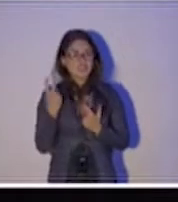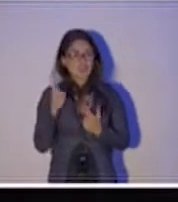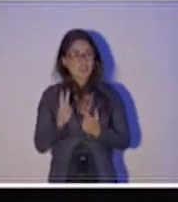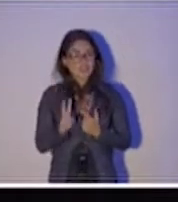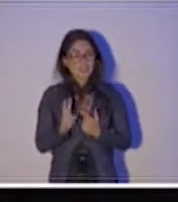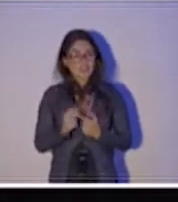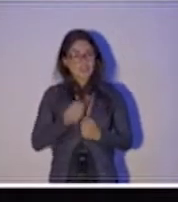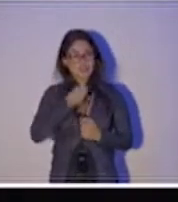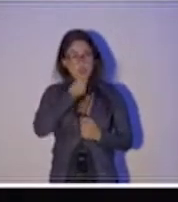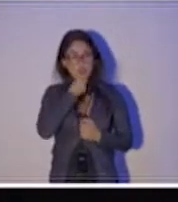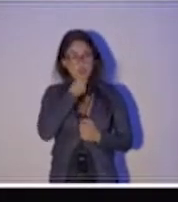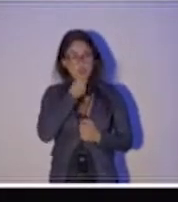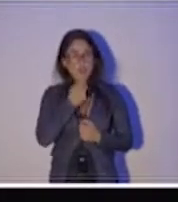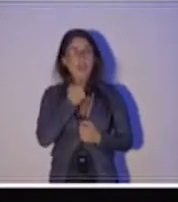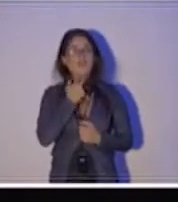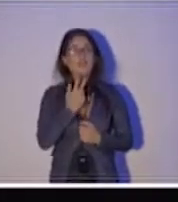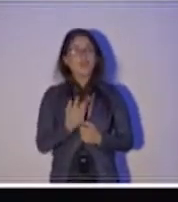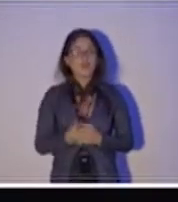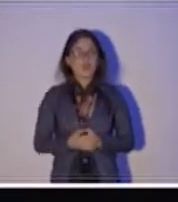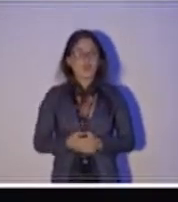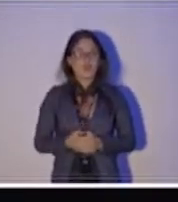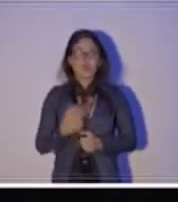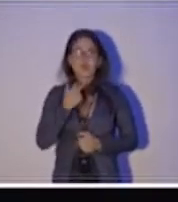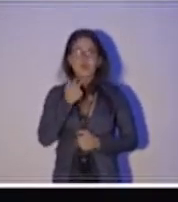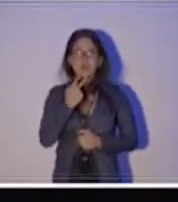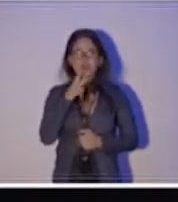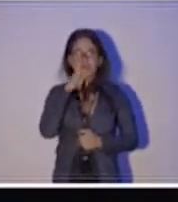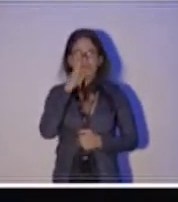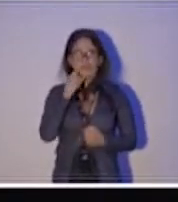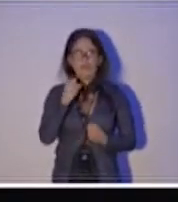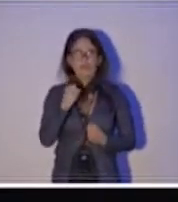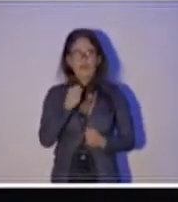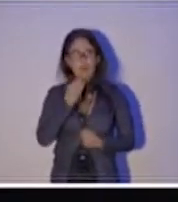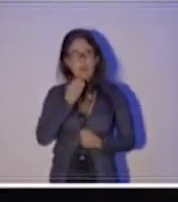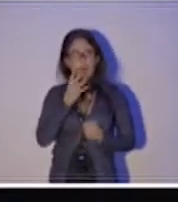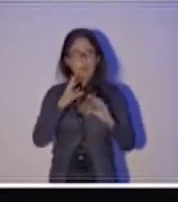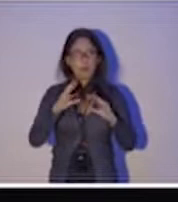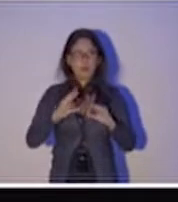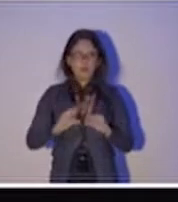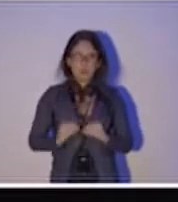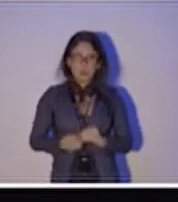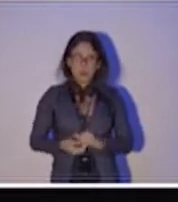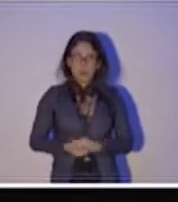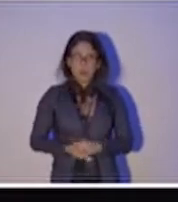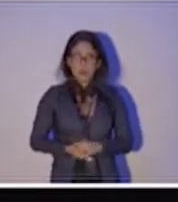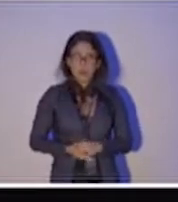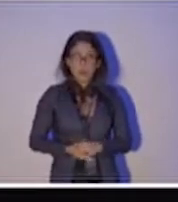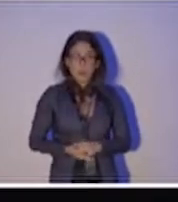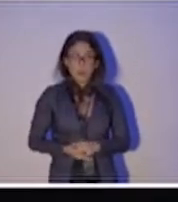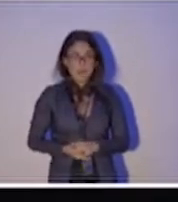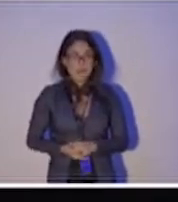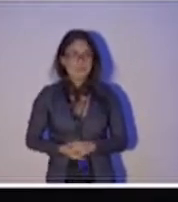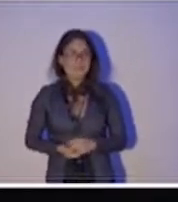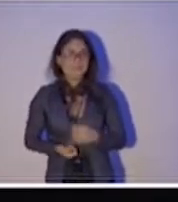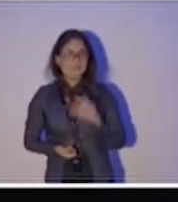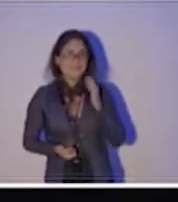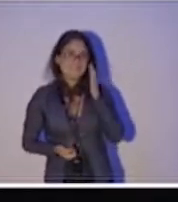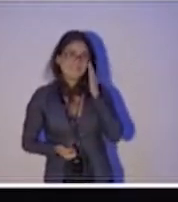Eu caprichei, passei 8 dias treinando. Chegou botando respeito. Paguei R$50 a cada um da plateia para rir.